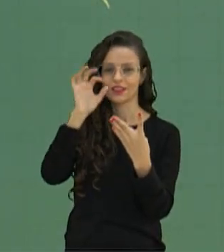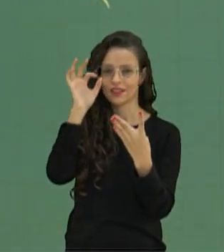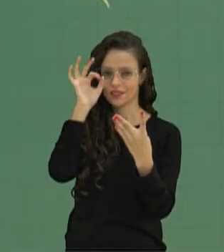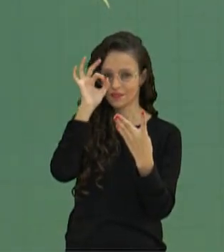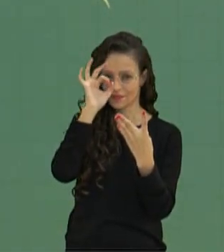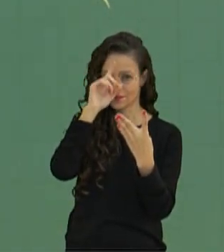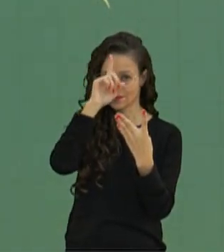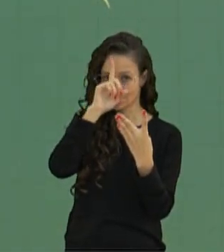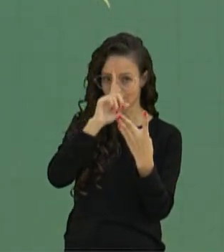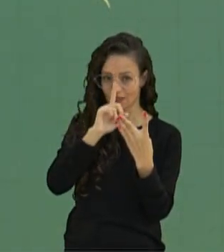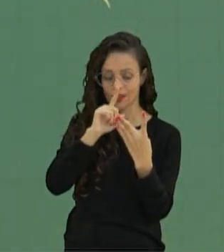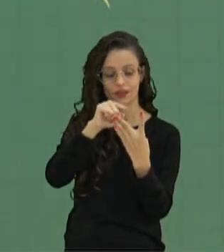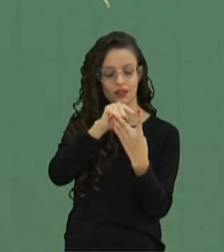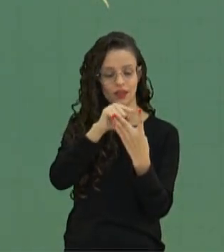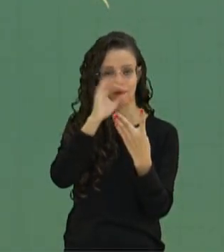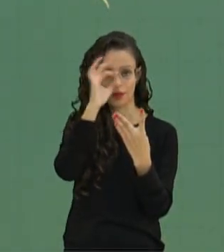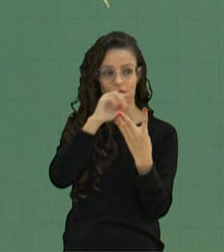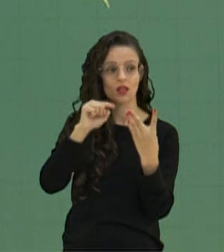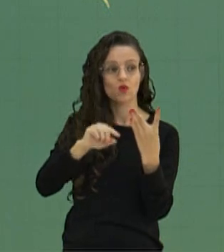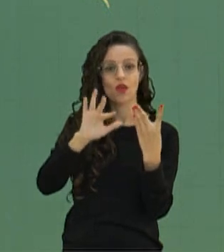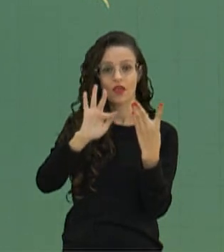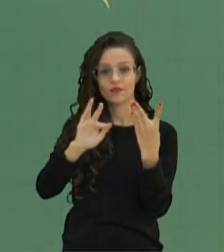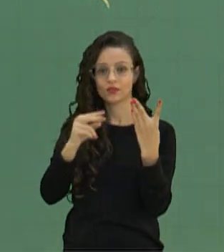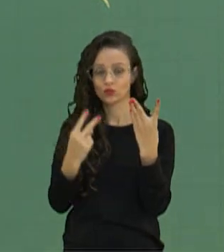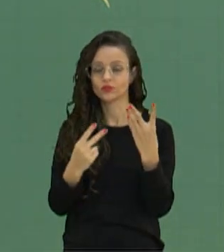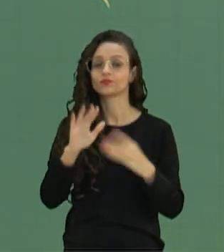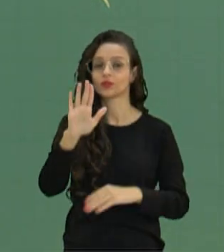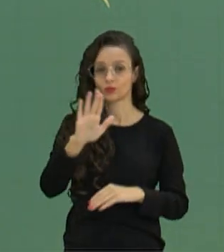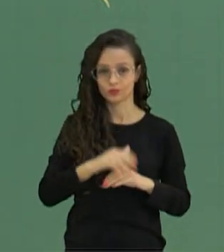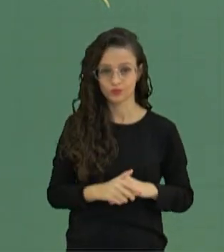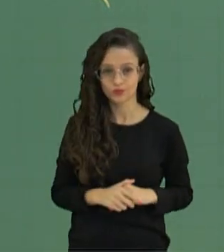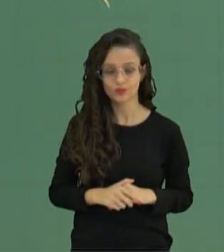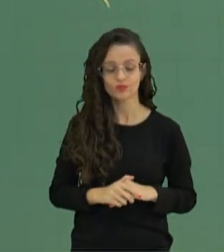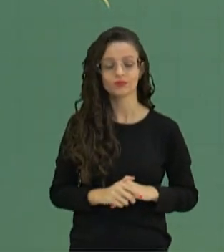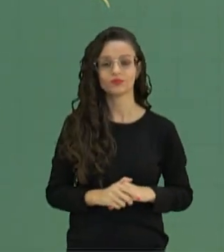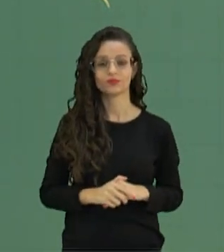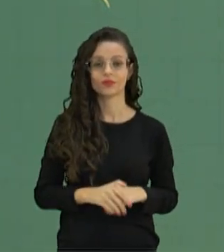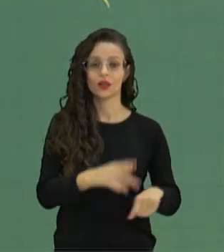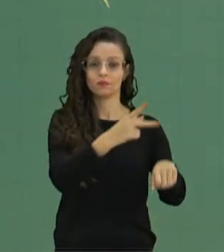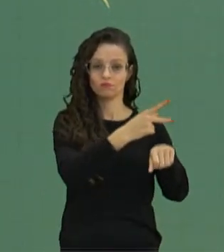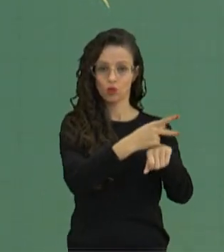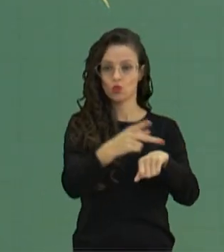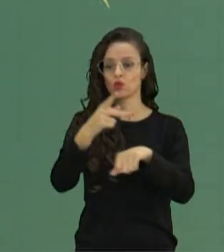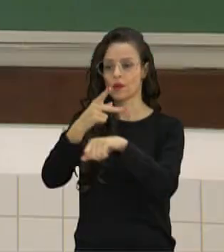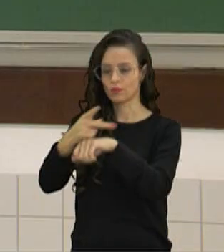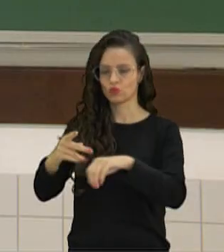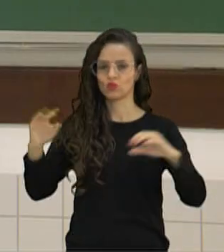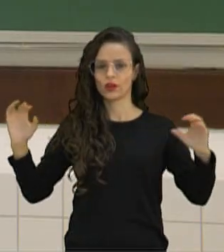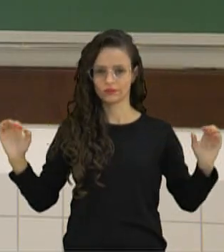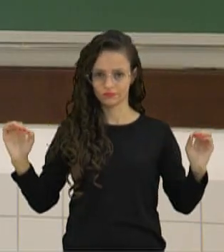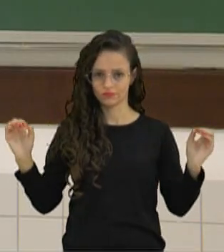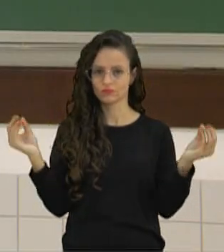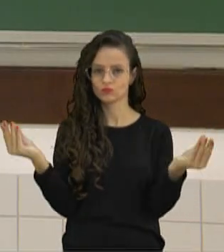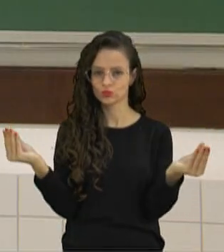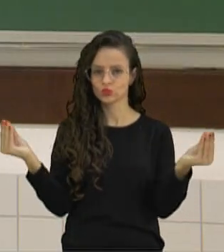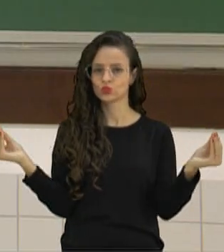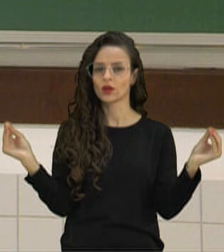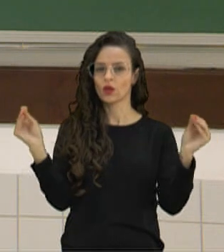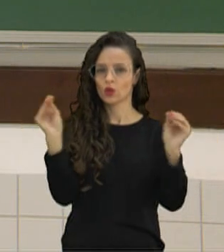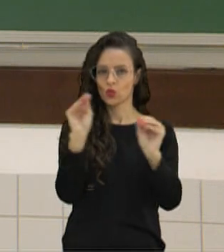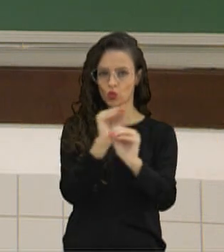filial 2. Então, relembrando, as sementes puras, ele fez o